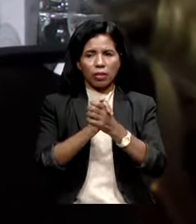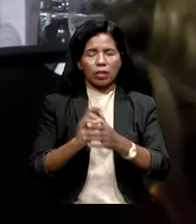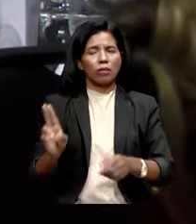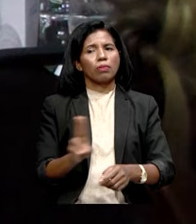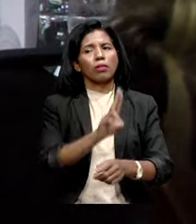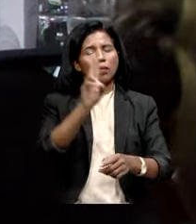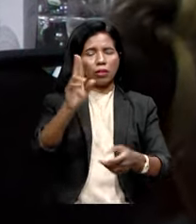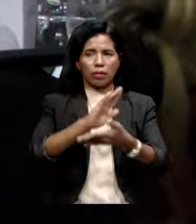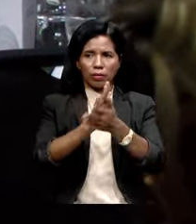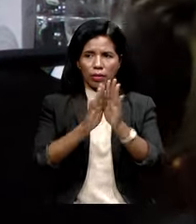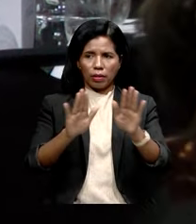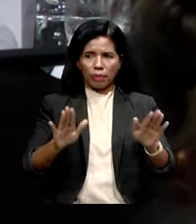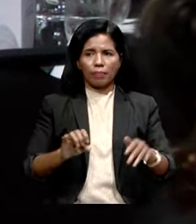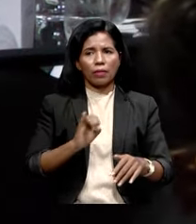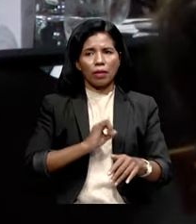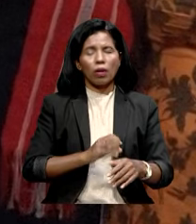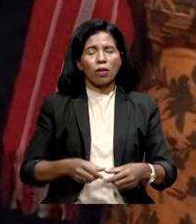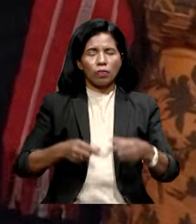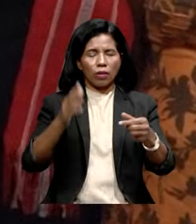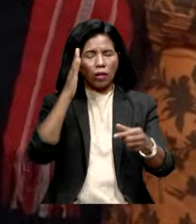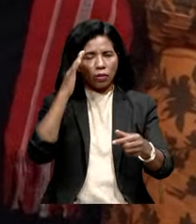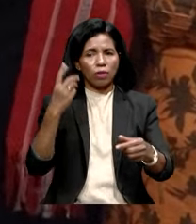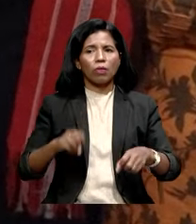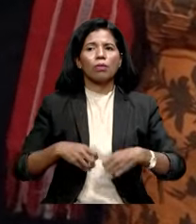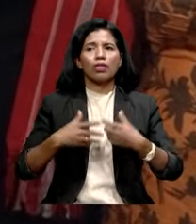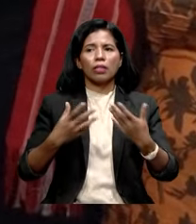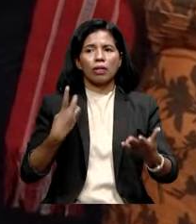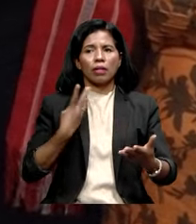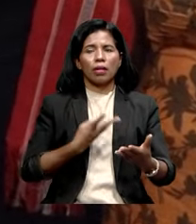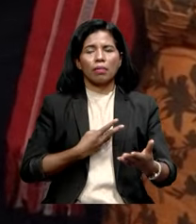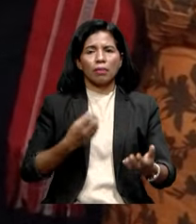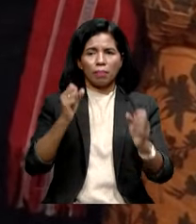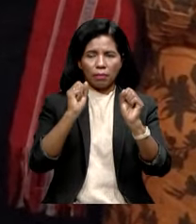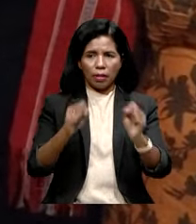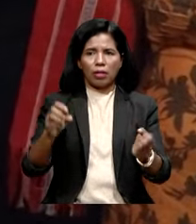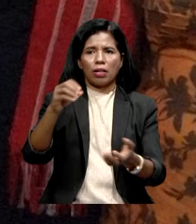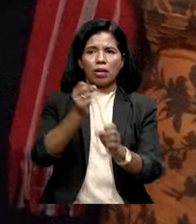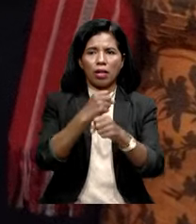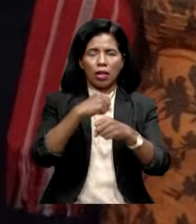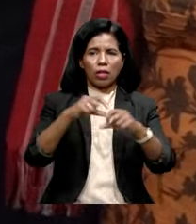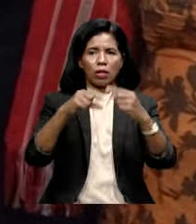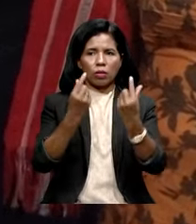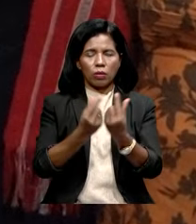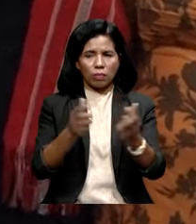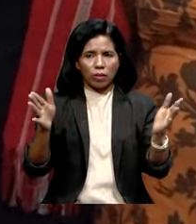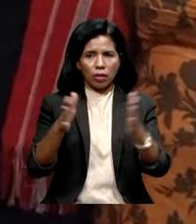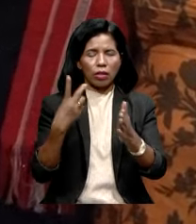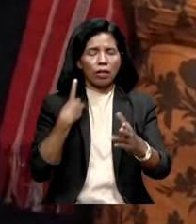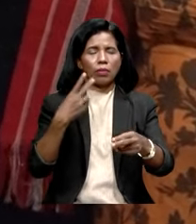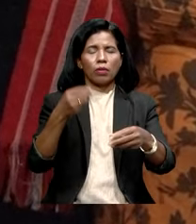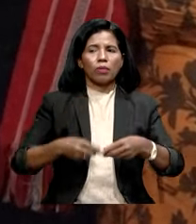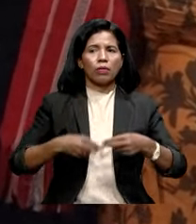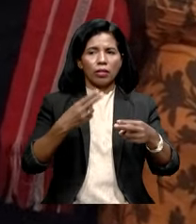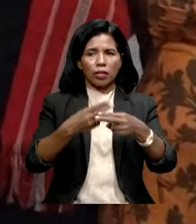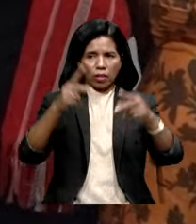no amizade. O ano em ida kata kuinsama, ami bele cria grupo que kuangne, nebe mak ami hanaran